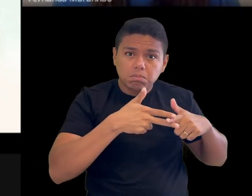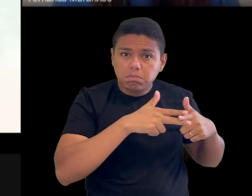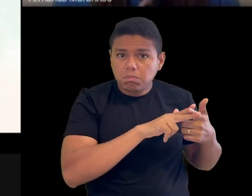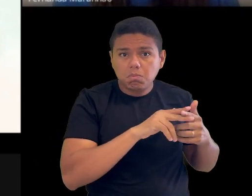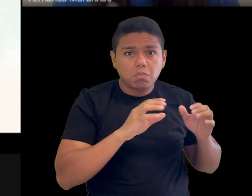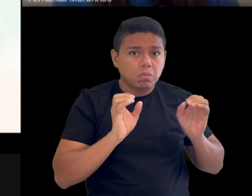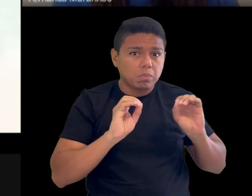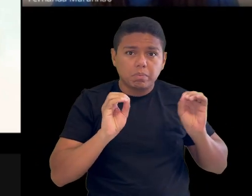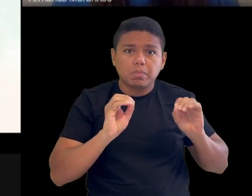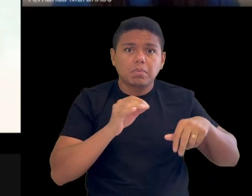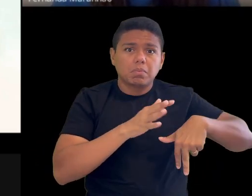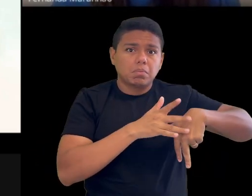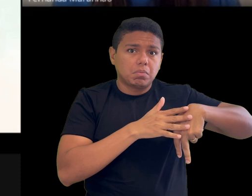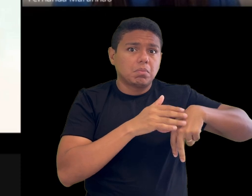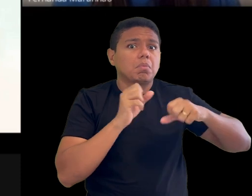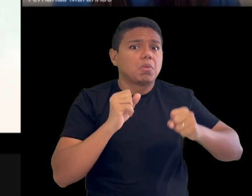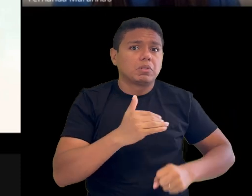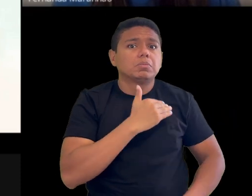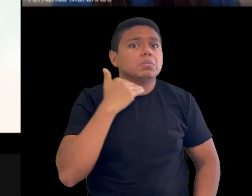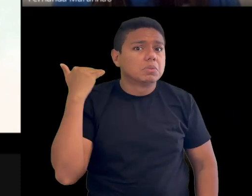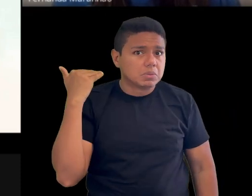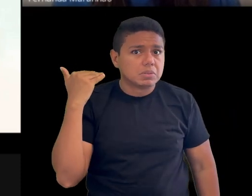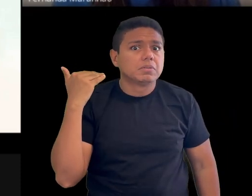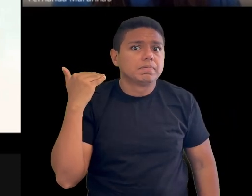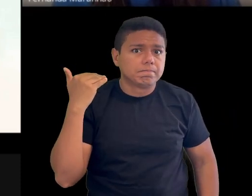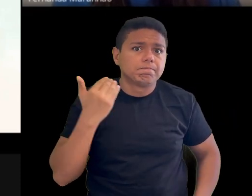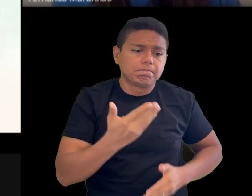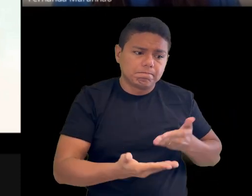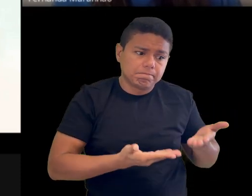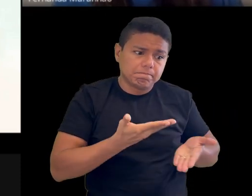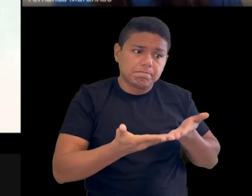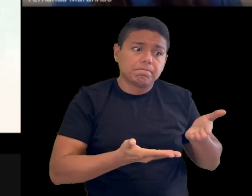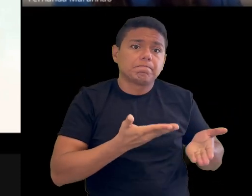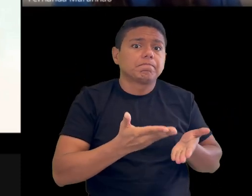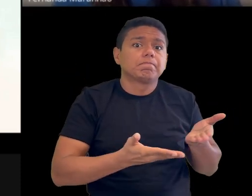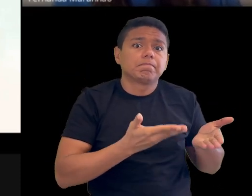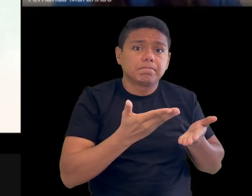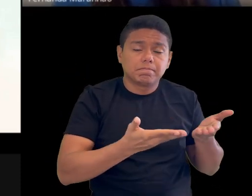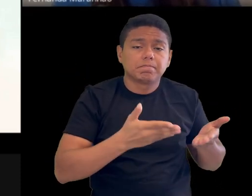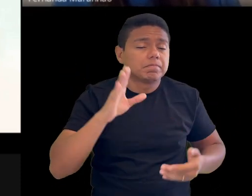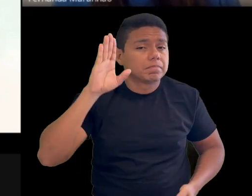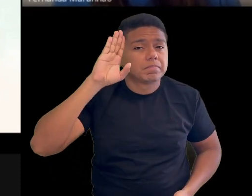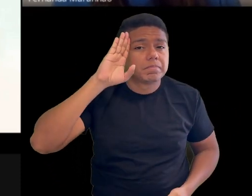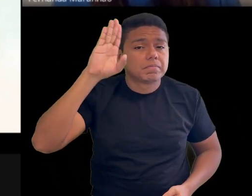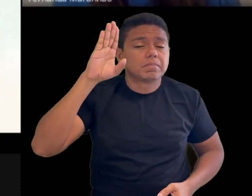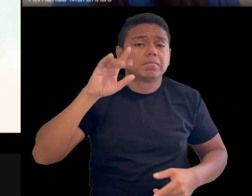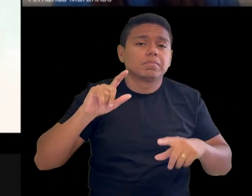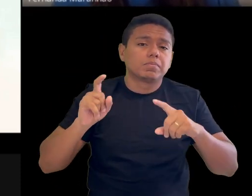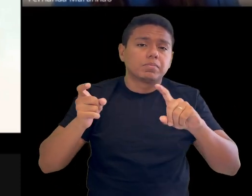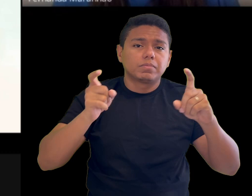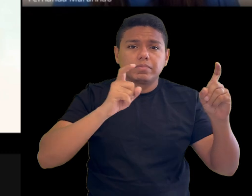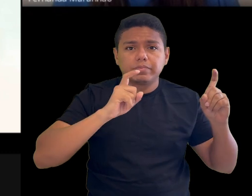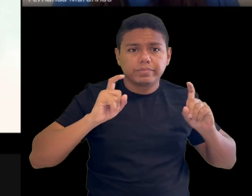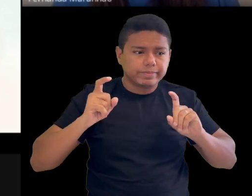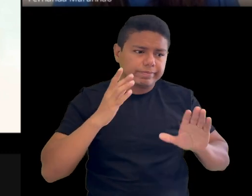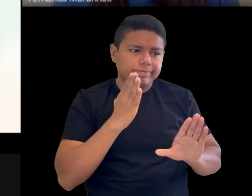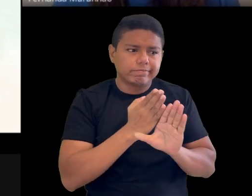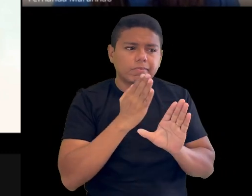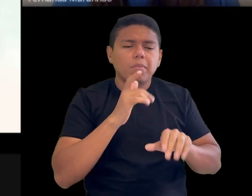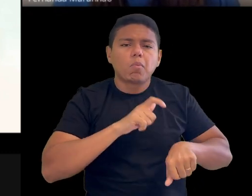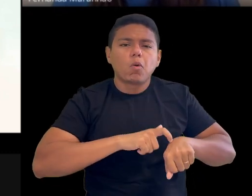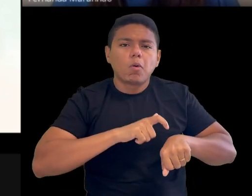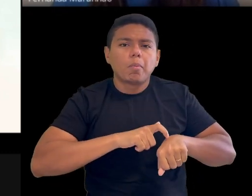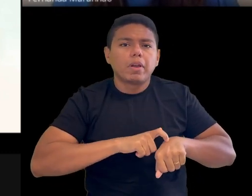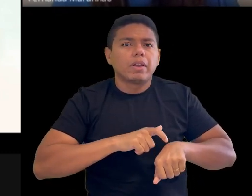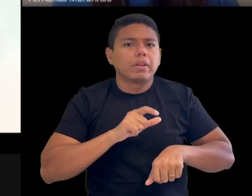óbito. Então, o manejo sobretudo, discutir depois do diagnóstico o momento ideal para essa interrupção. A literatura